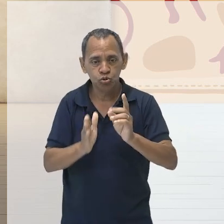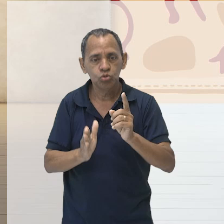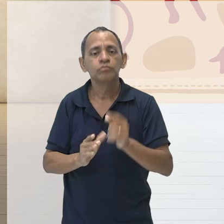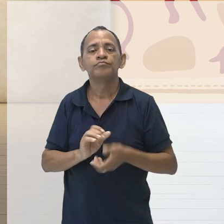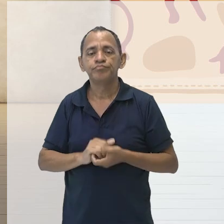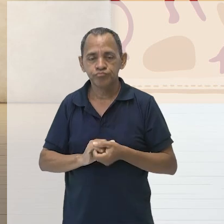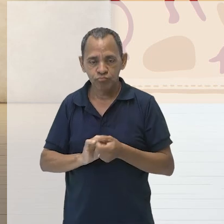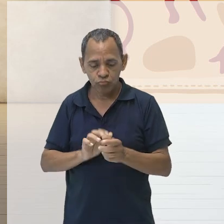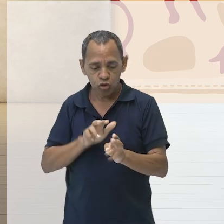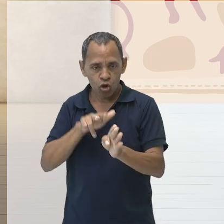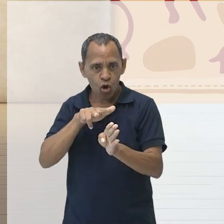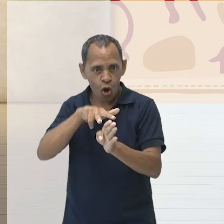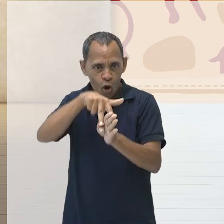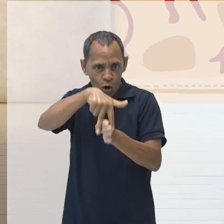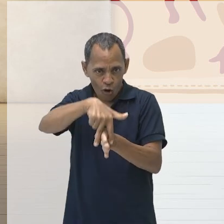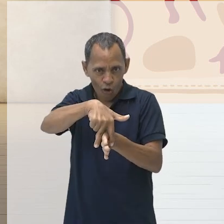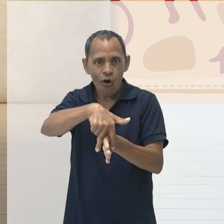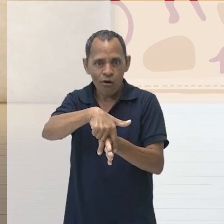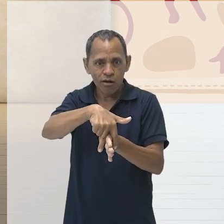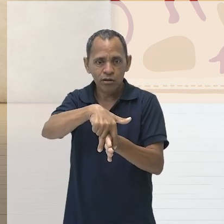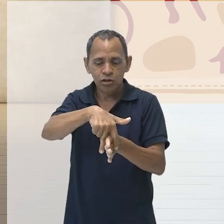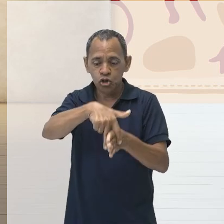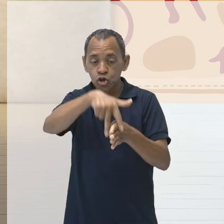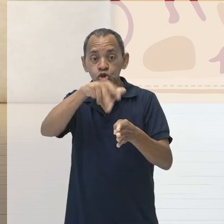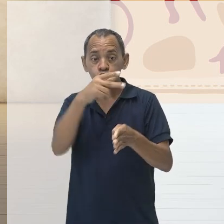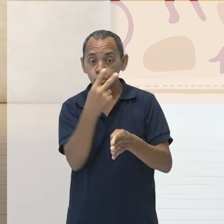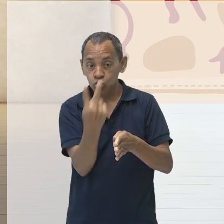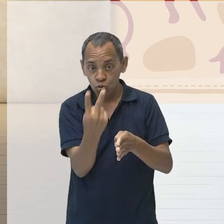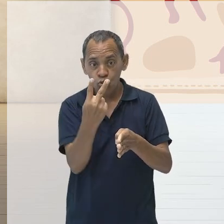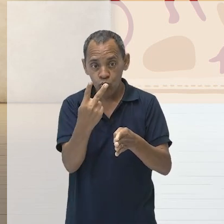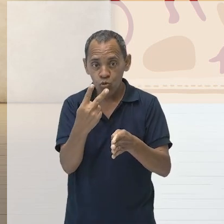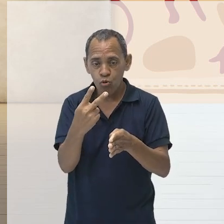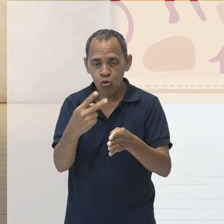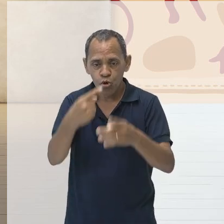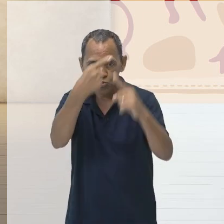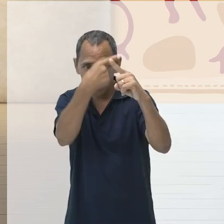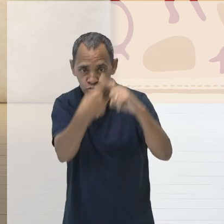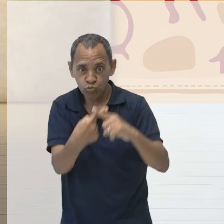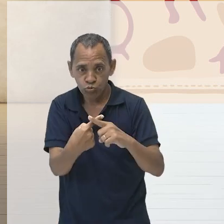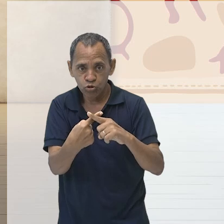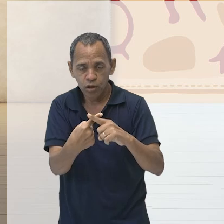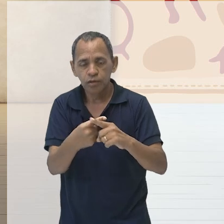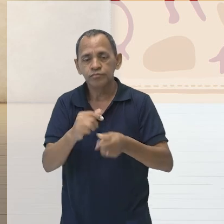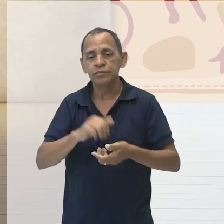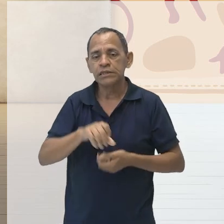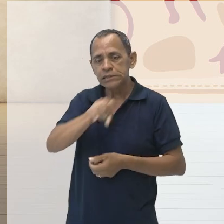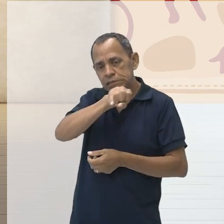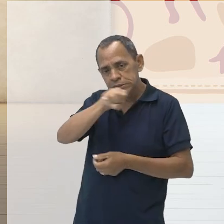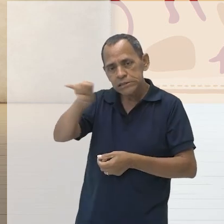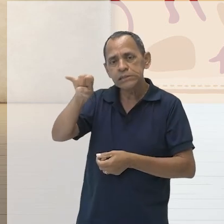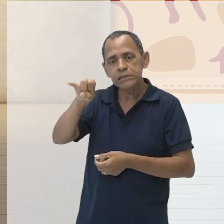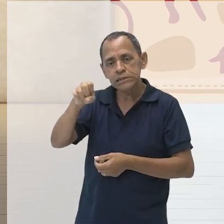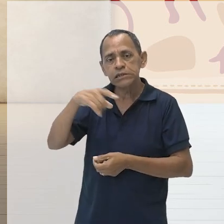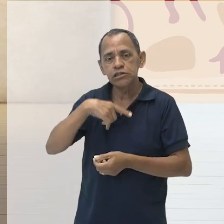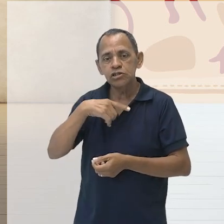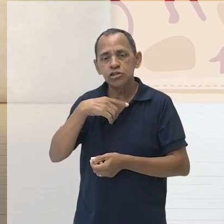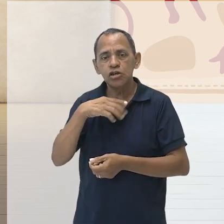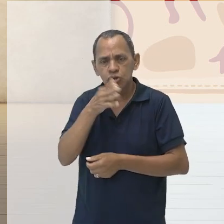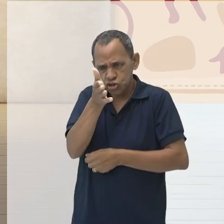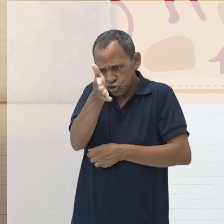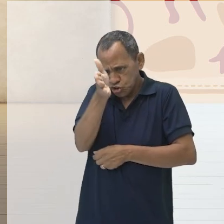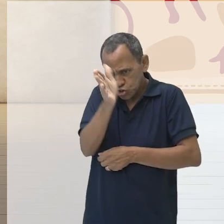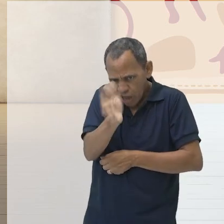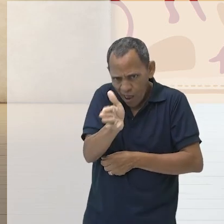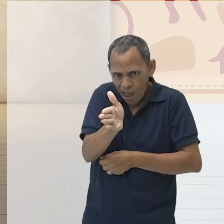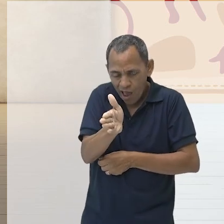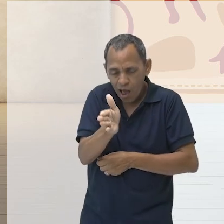cavaleiros com armaduras montados em cavalos. Então, num determinado momento, quando eles recebiam o sinal, esses